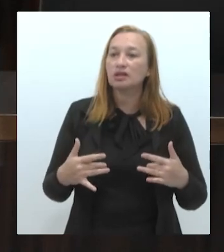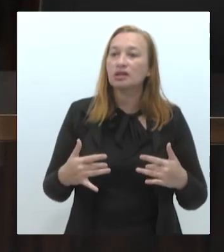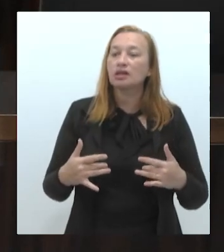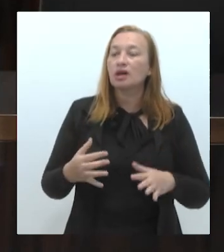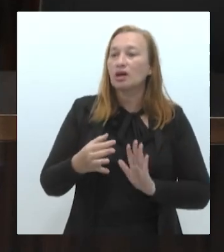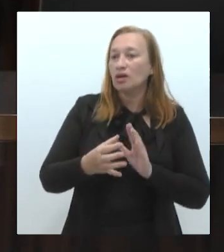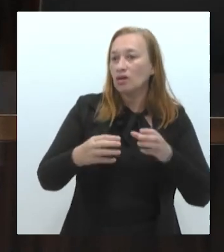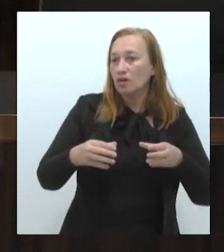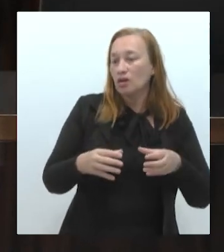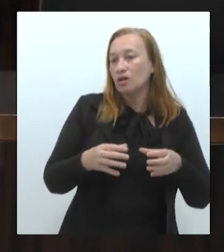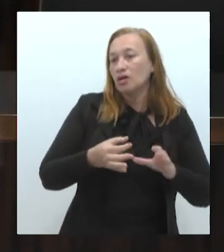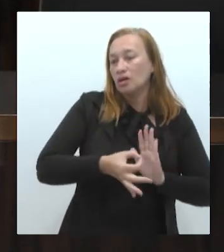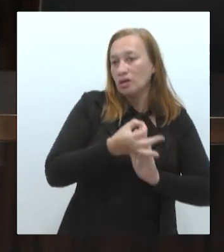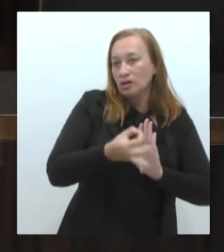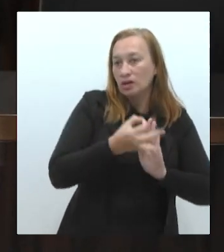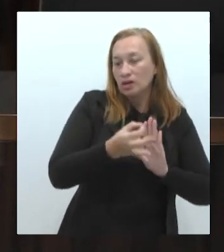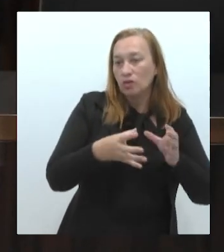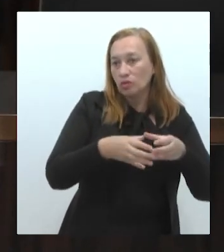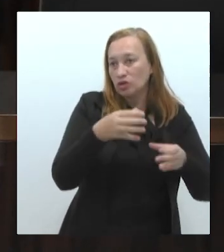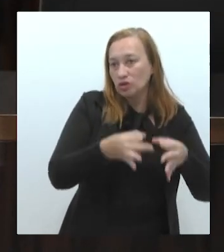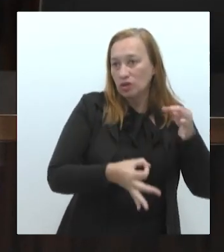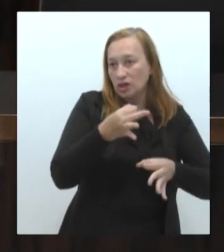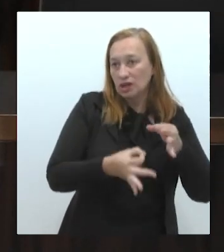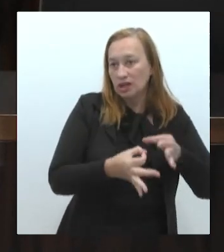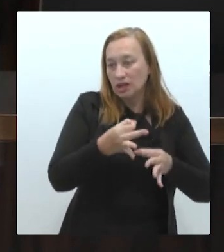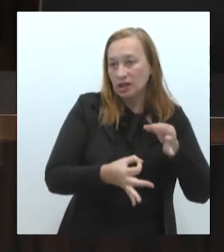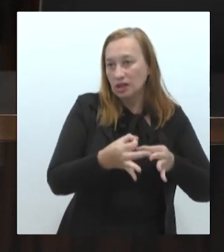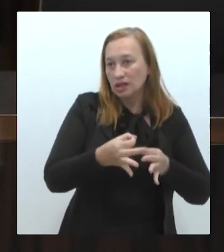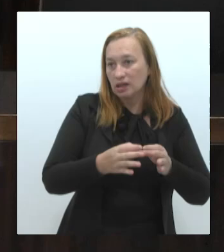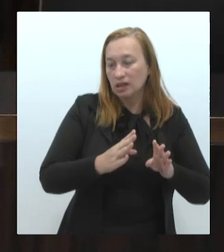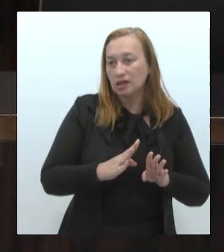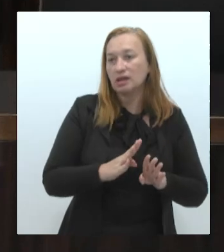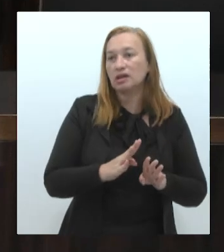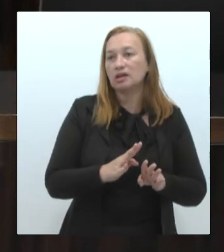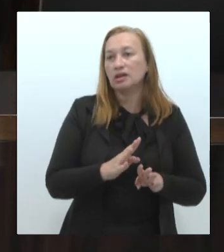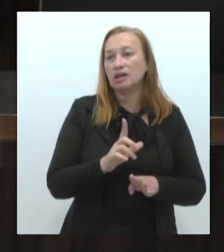Comissão de Constituição e Justiça pela legalidade.